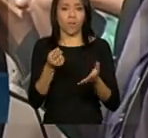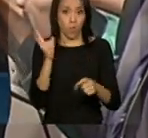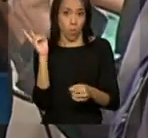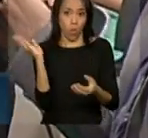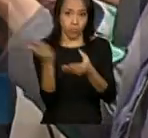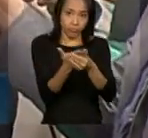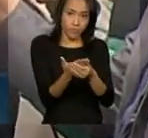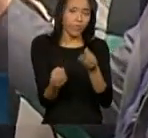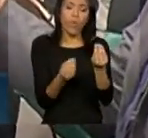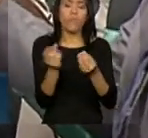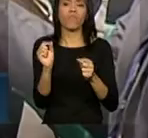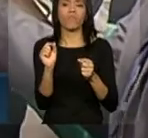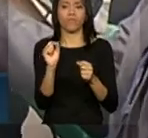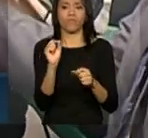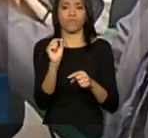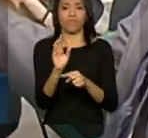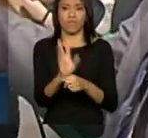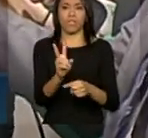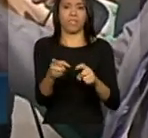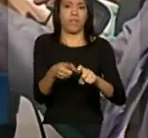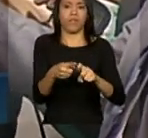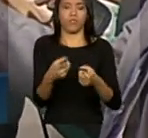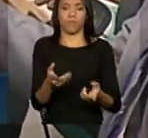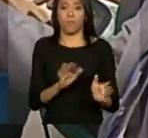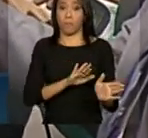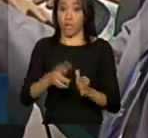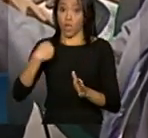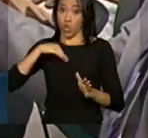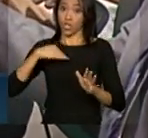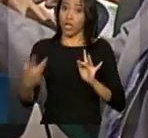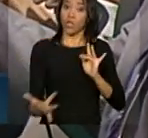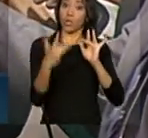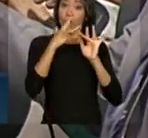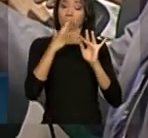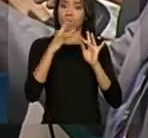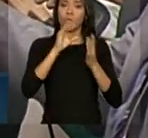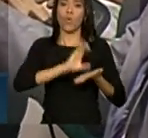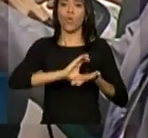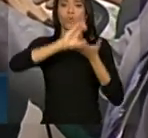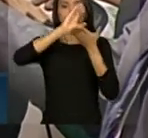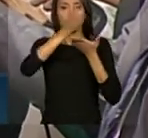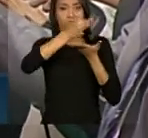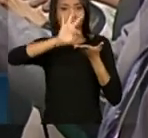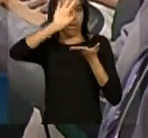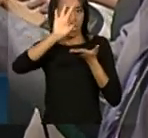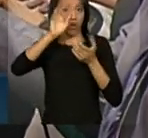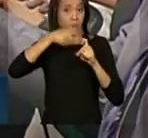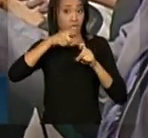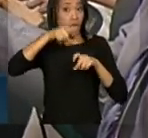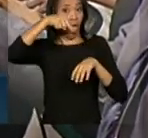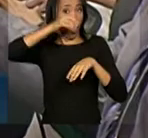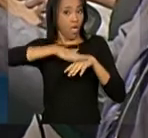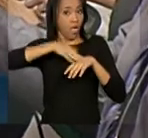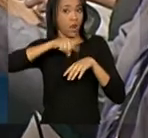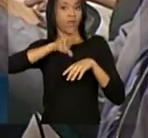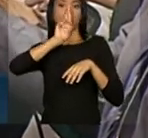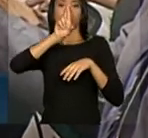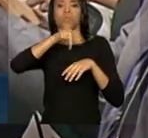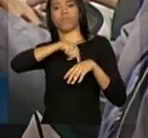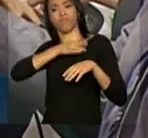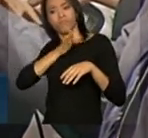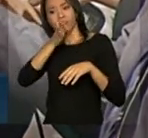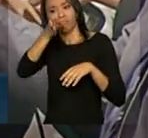em relação a isso nós inclusive enviamos a consulta ao Conselho Federal de Medicina porque é ele que tem essa responsabilidade sobre isso para